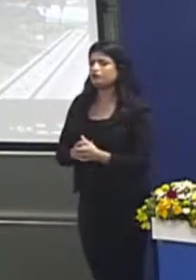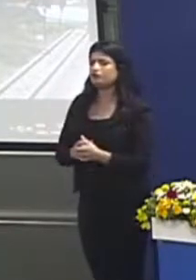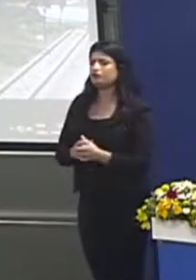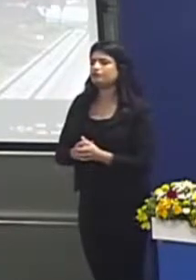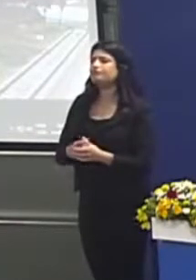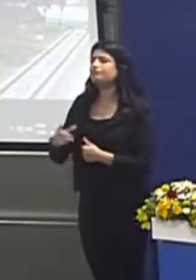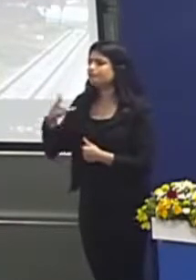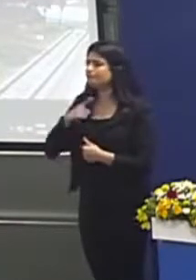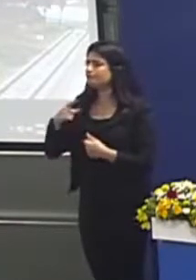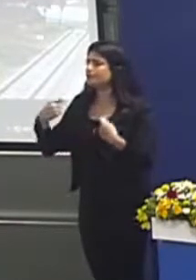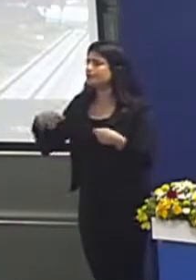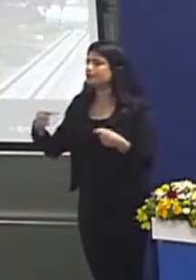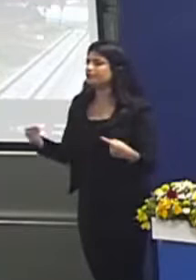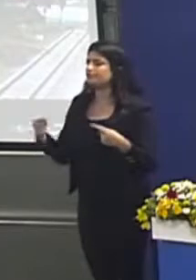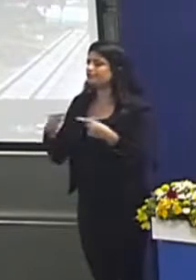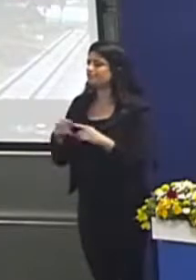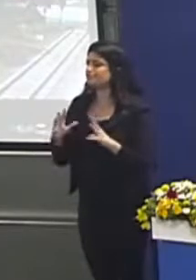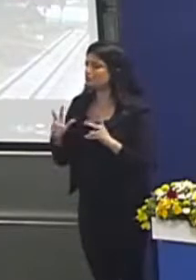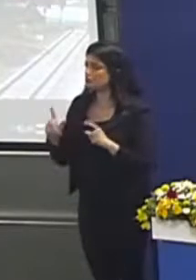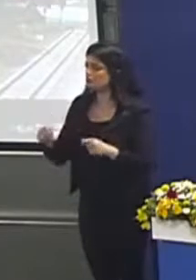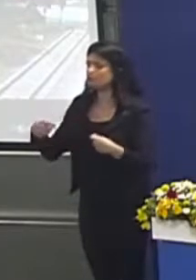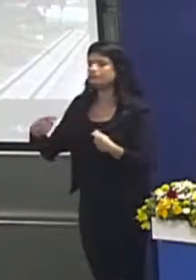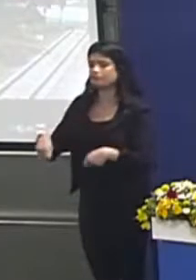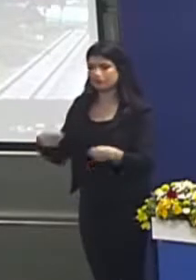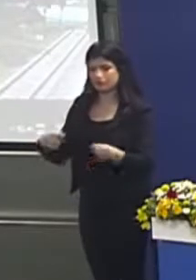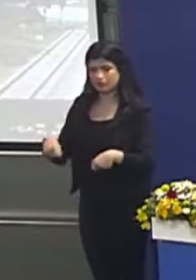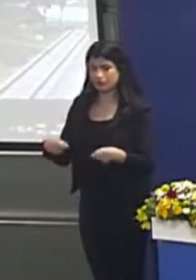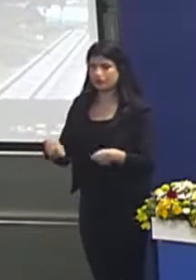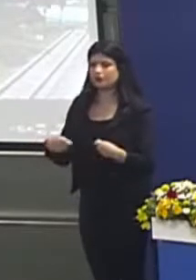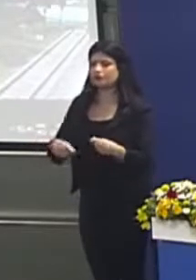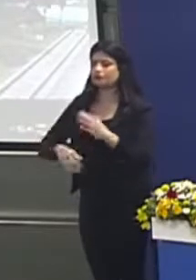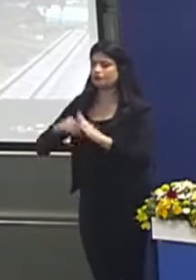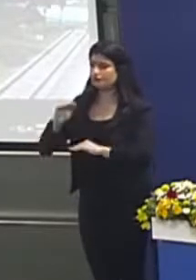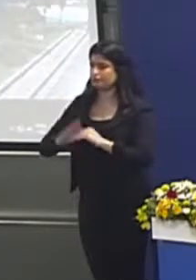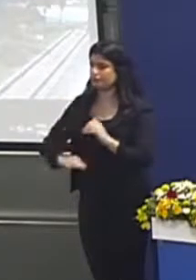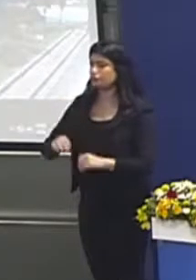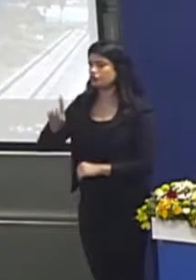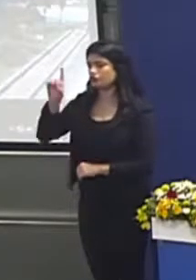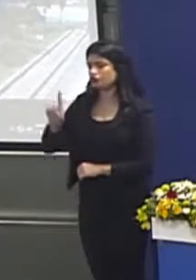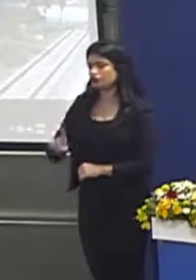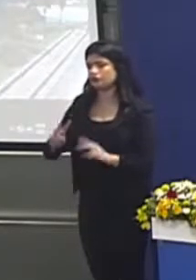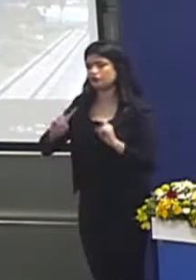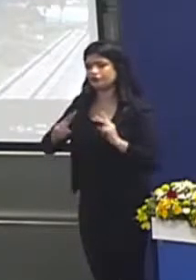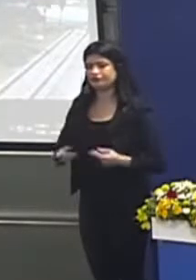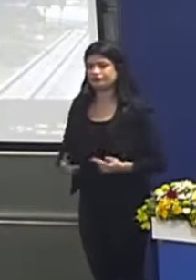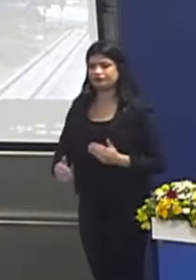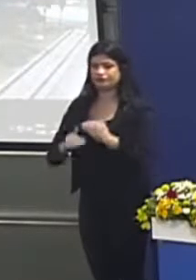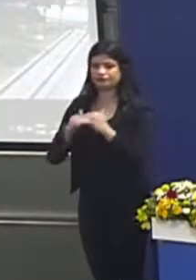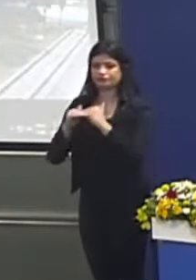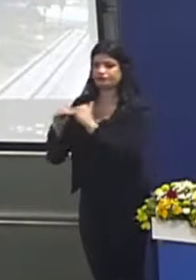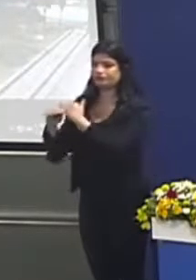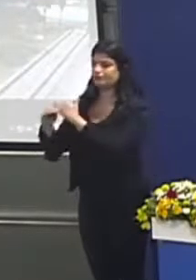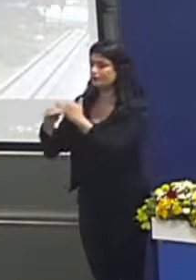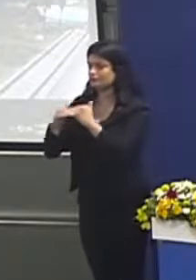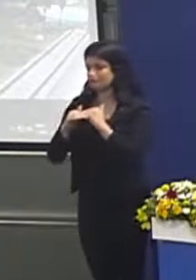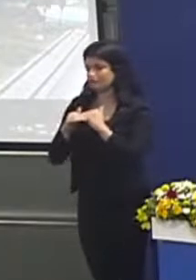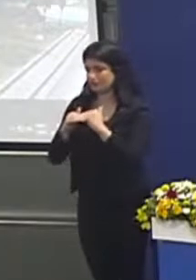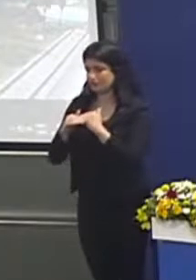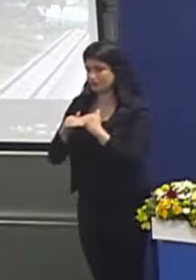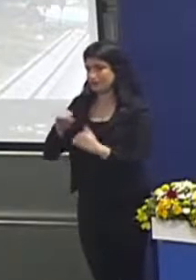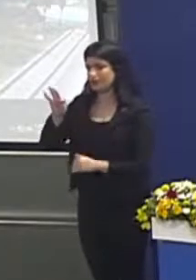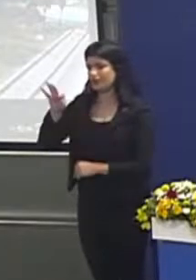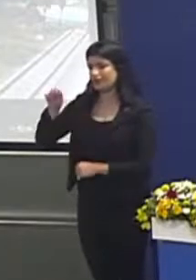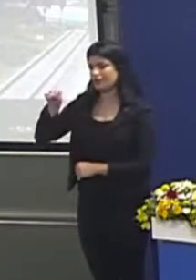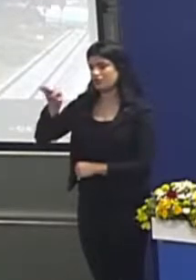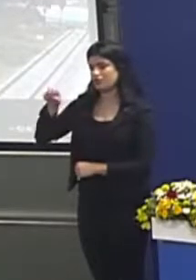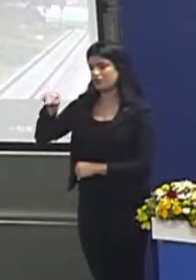que ser para todo mundo e precisa ser feita com direitos humanos. Quem escreve esse discurso é a Tatiane Rosa